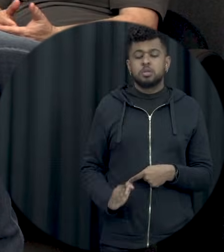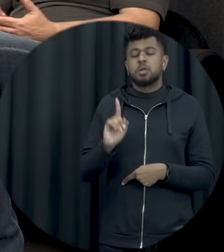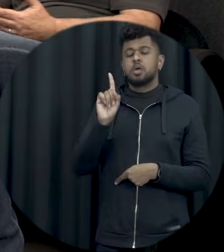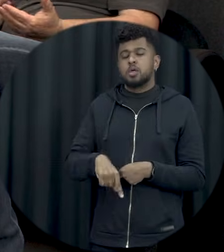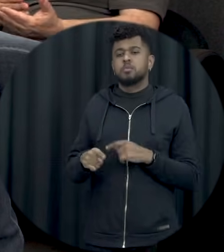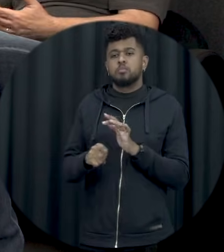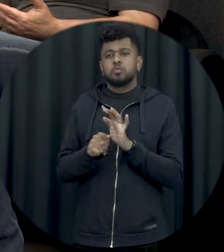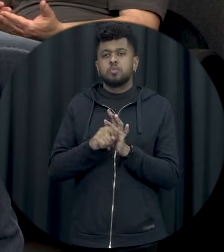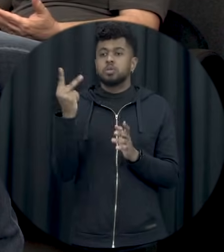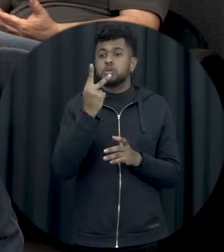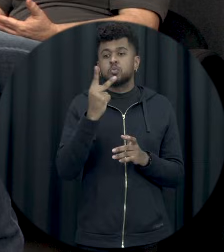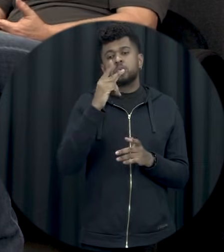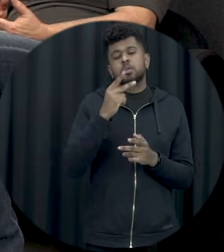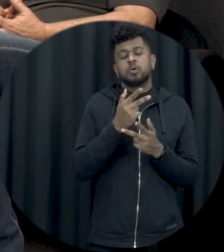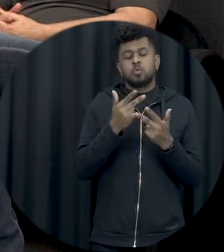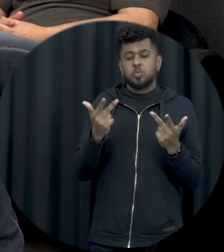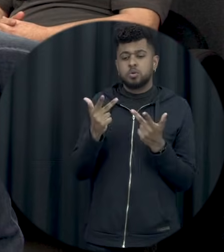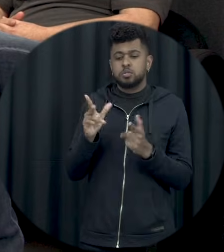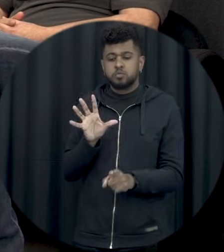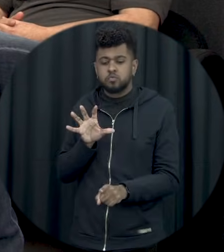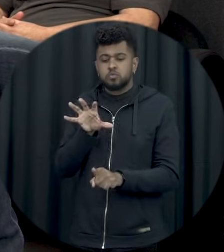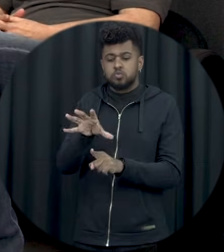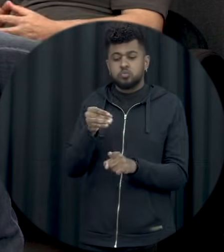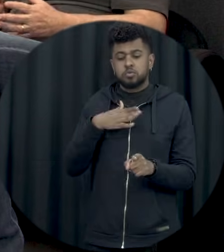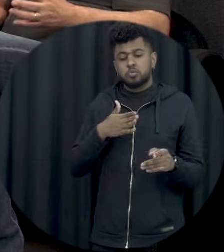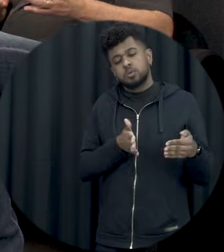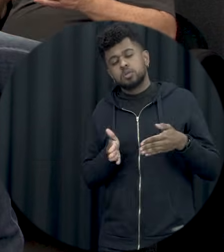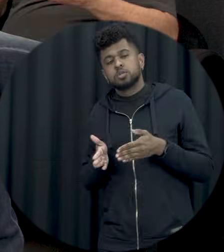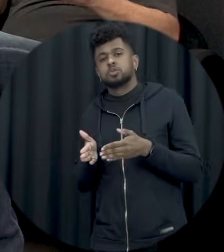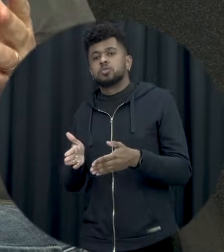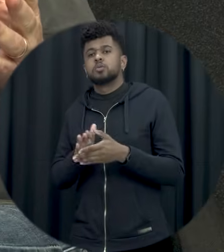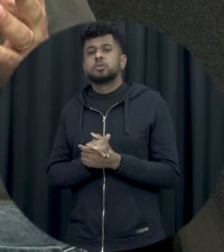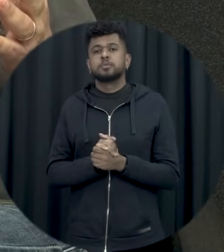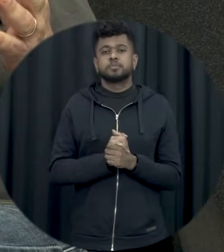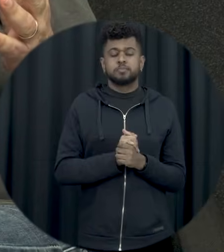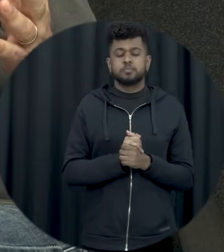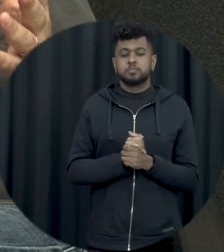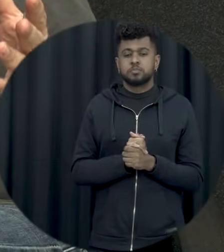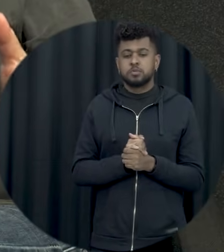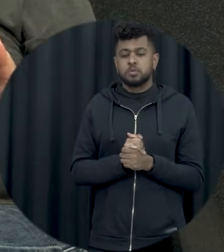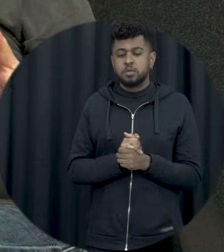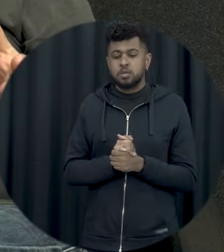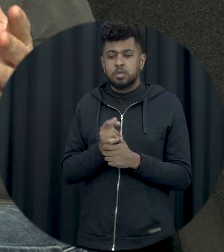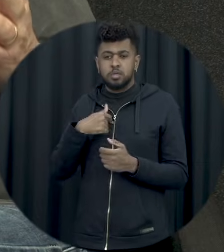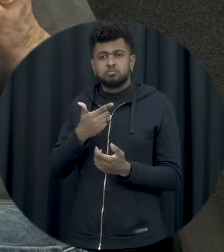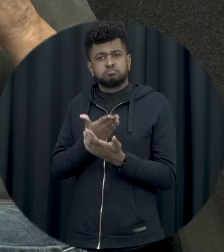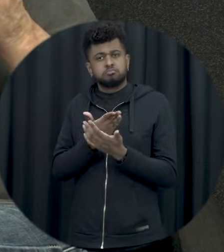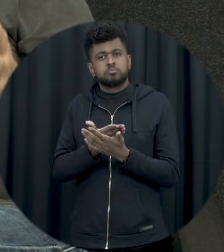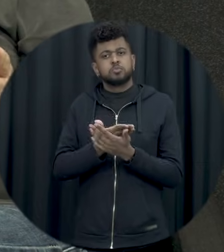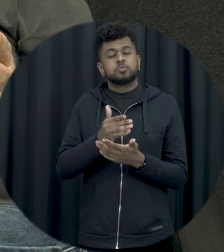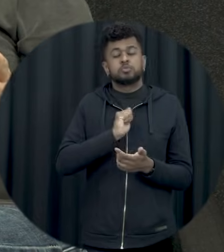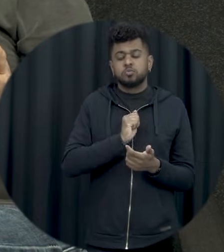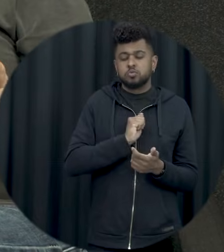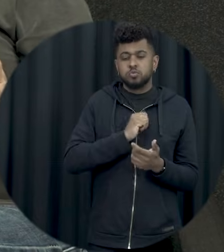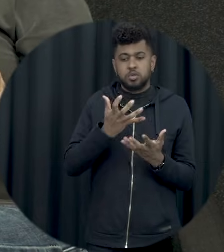a segunda coisa que influenciou bastante na minha trajetória. Numa certa altura, eu estava estudando antropologia, querendo